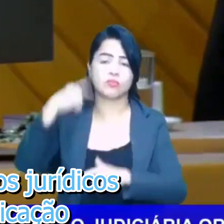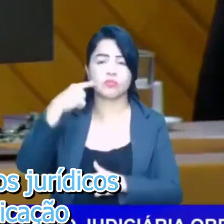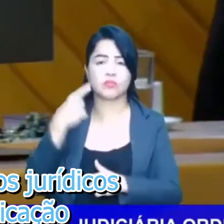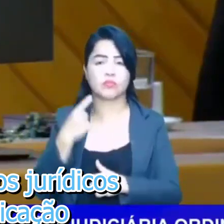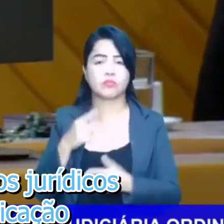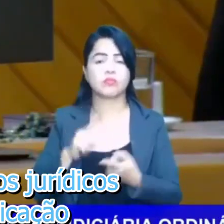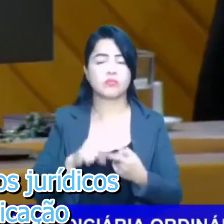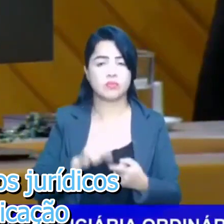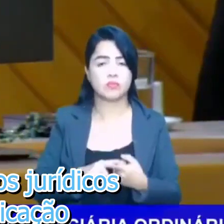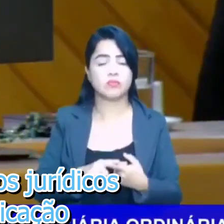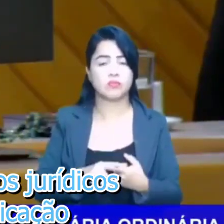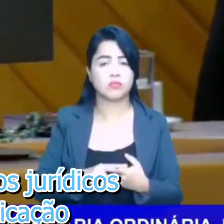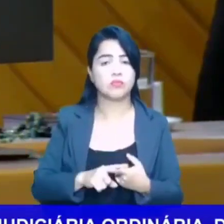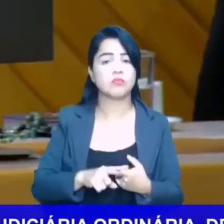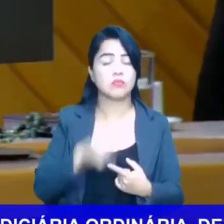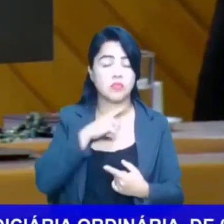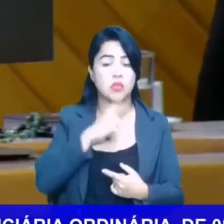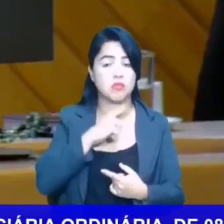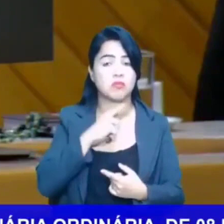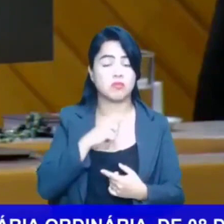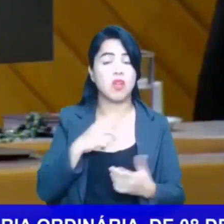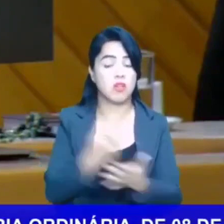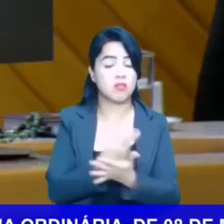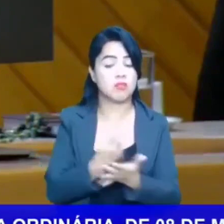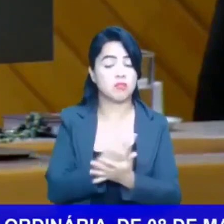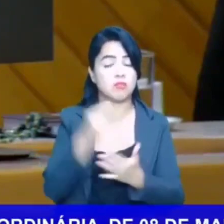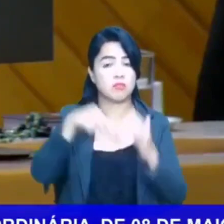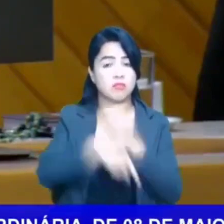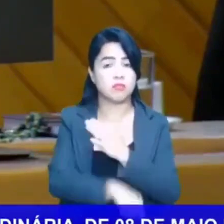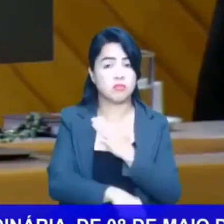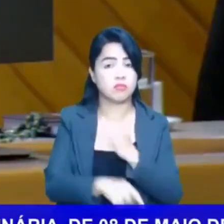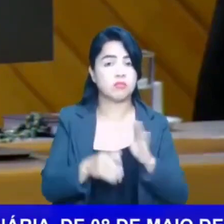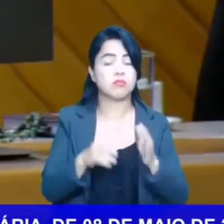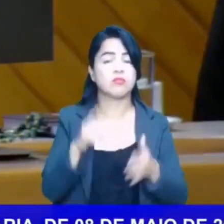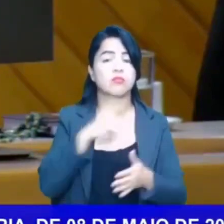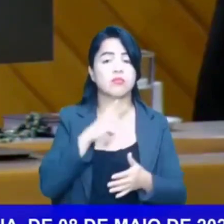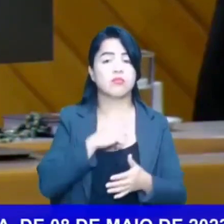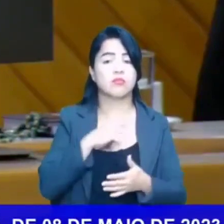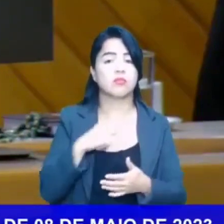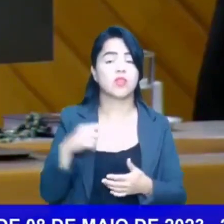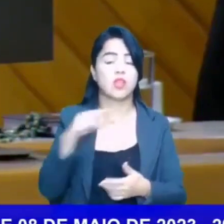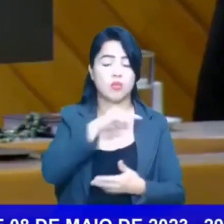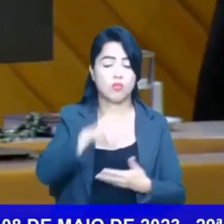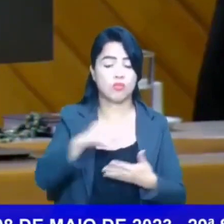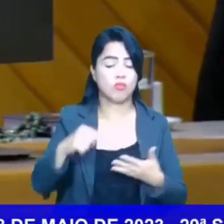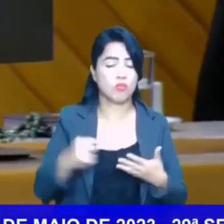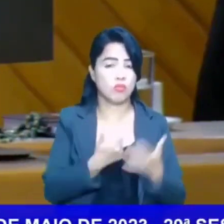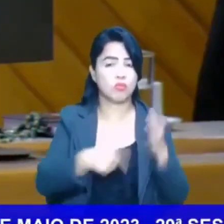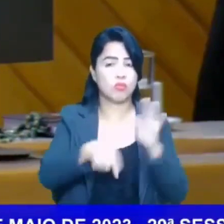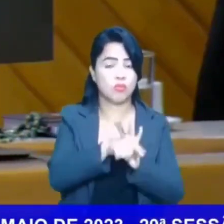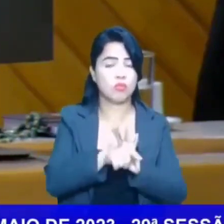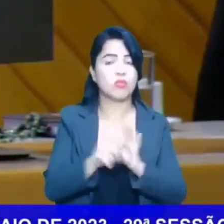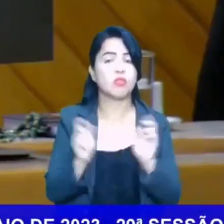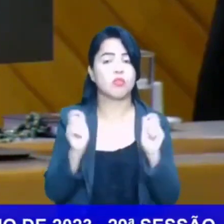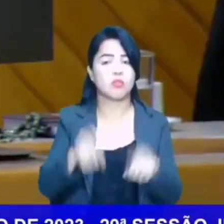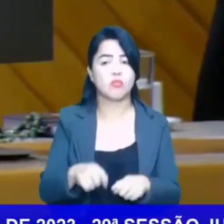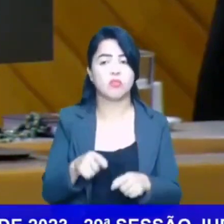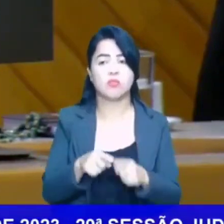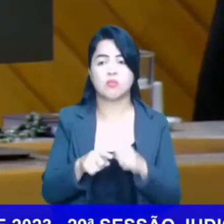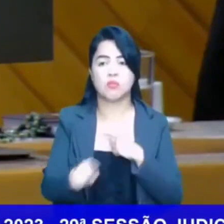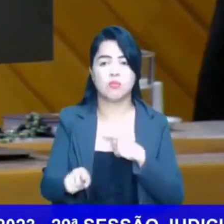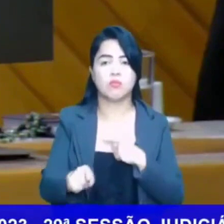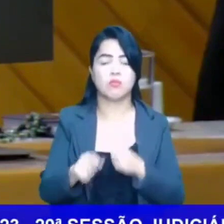falha grave, confiabilidade afastada, aplicação dos princípios da proporcionalidade e da razoabilidade, impossibilidade,